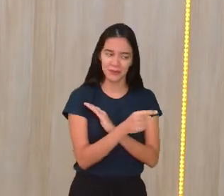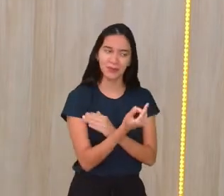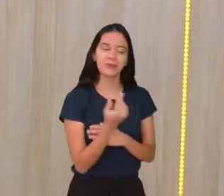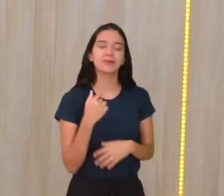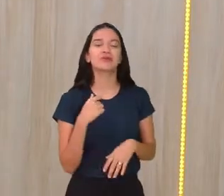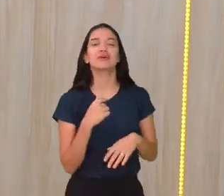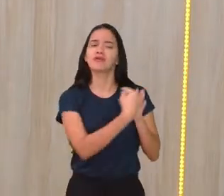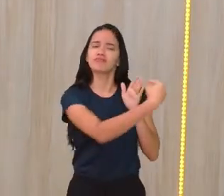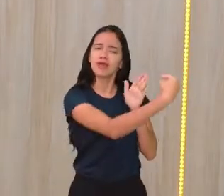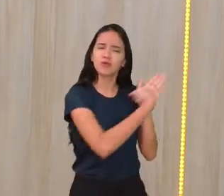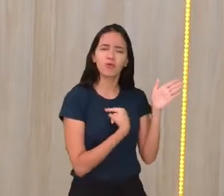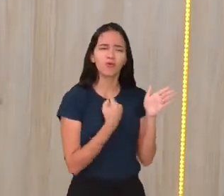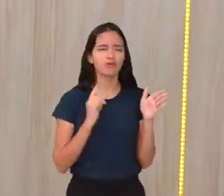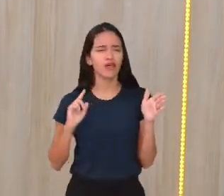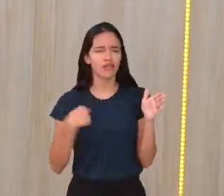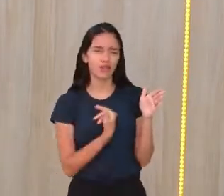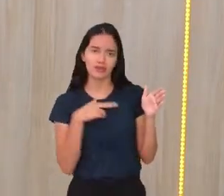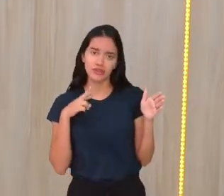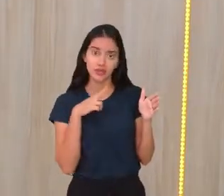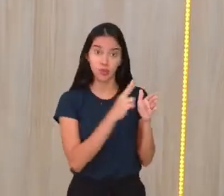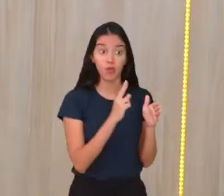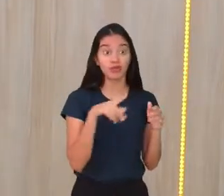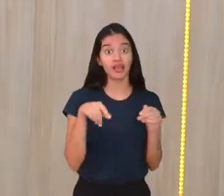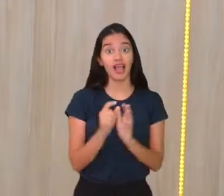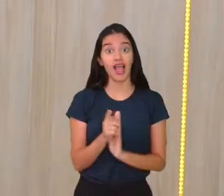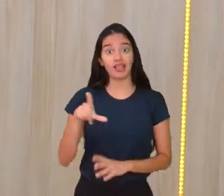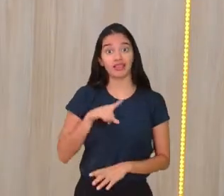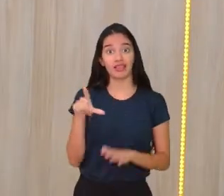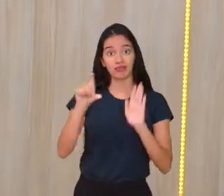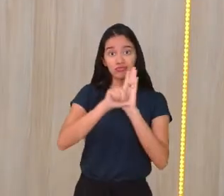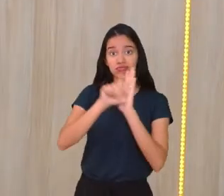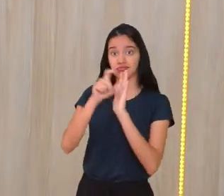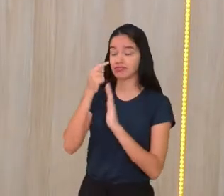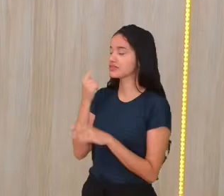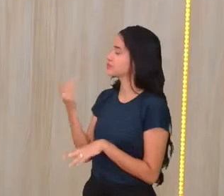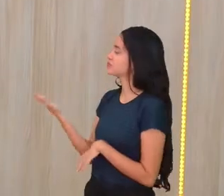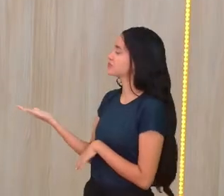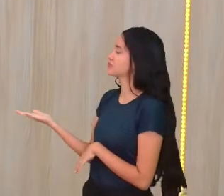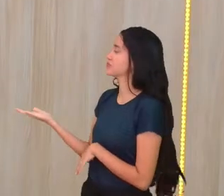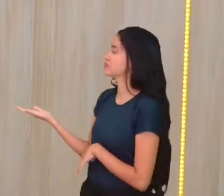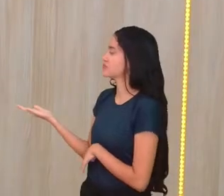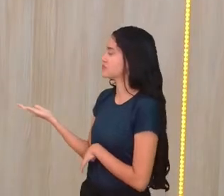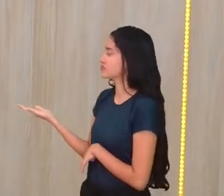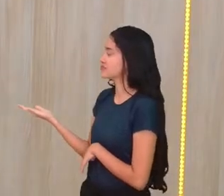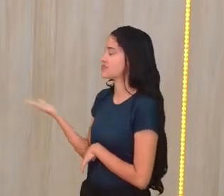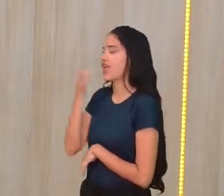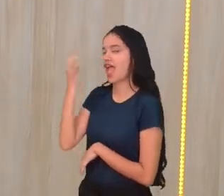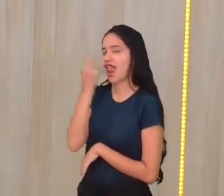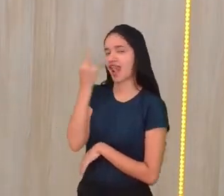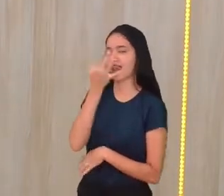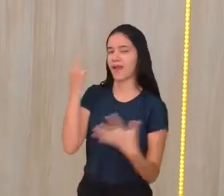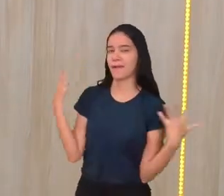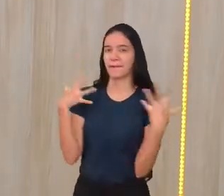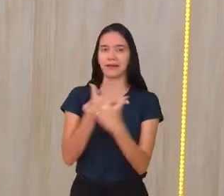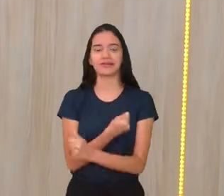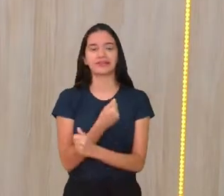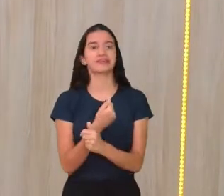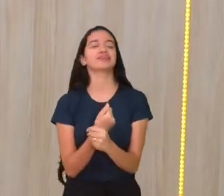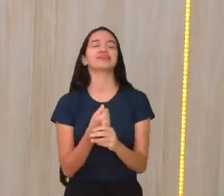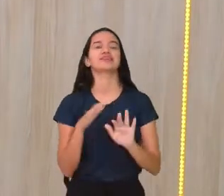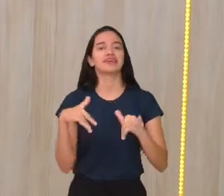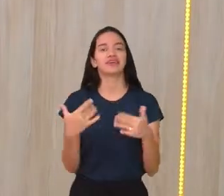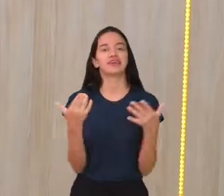aqui responde. Tem o QR Code, ó, o QR Code que chega aqui toda vez, lindo, maravilhoso, já